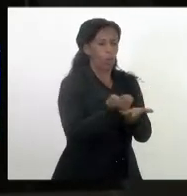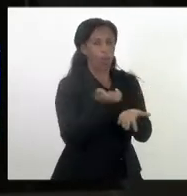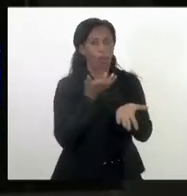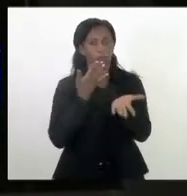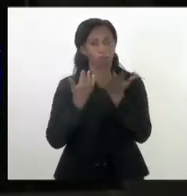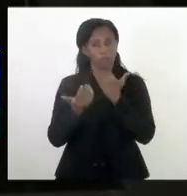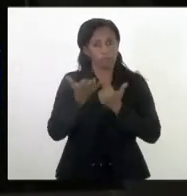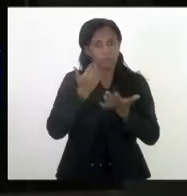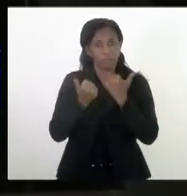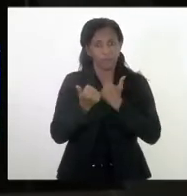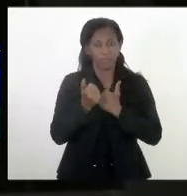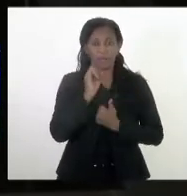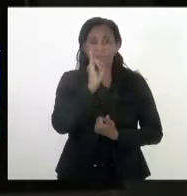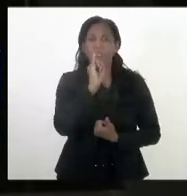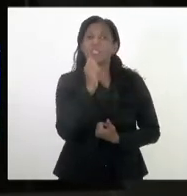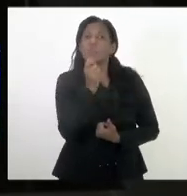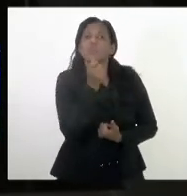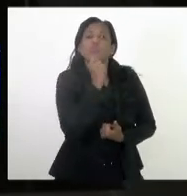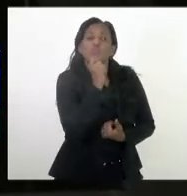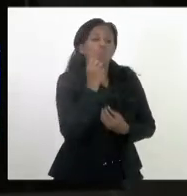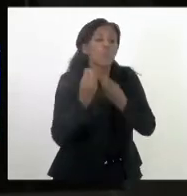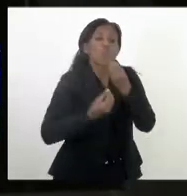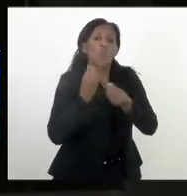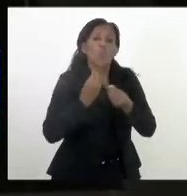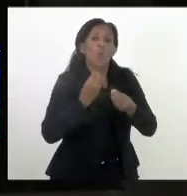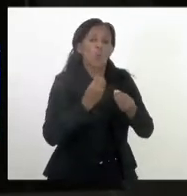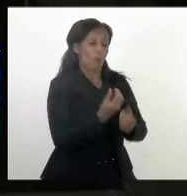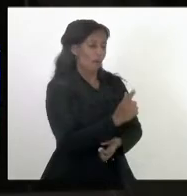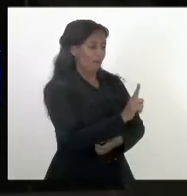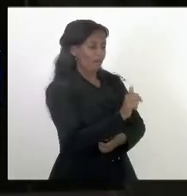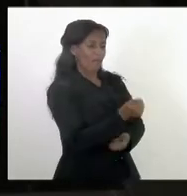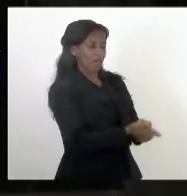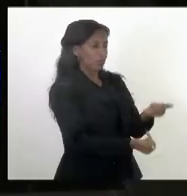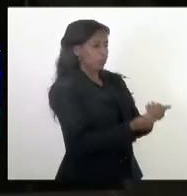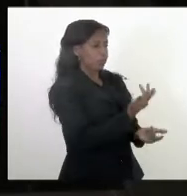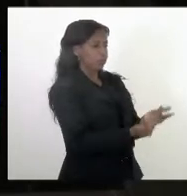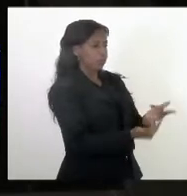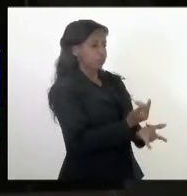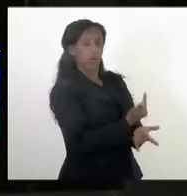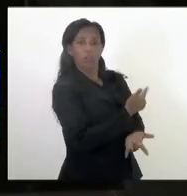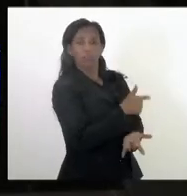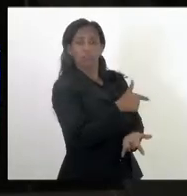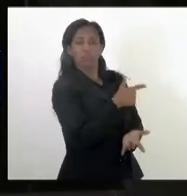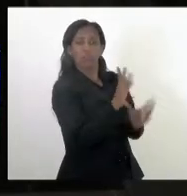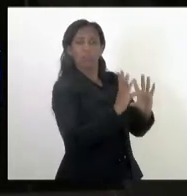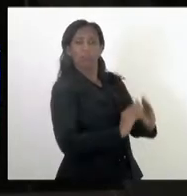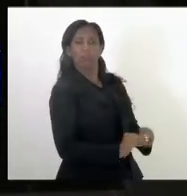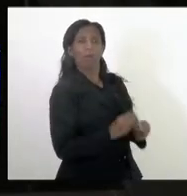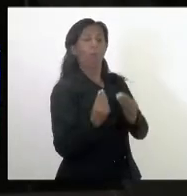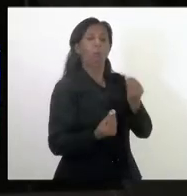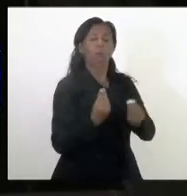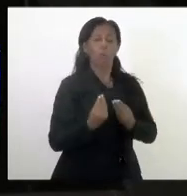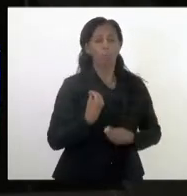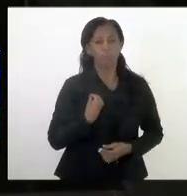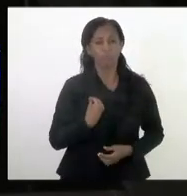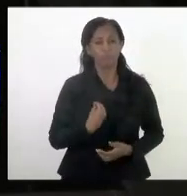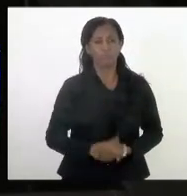se essa pessoa não tem o gás para cozinhar, como fica essa situação? E a gente tem